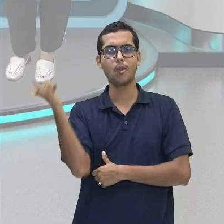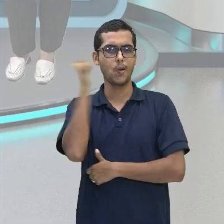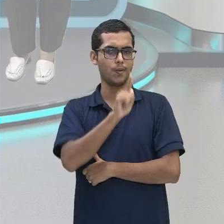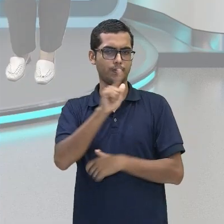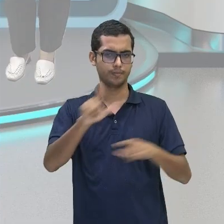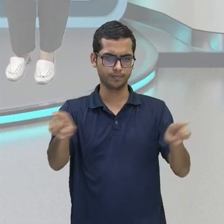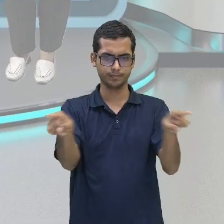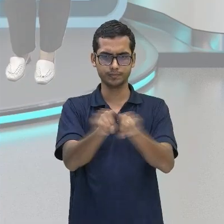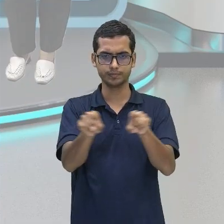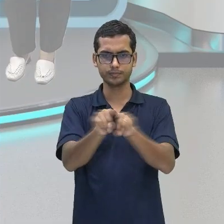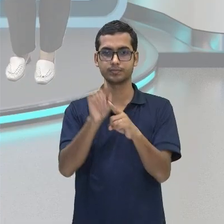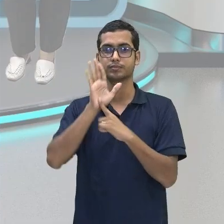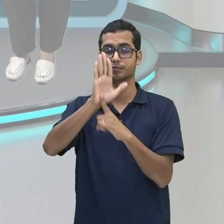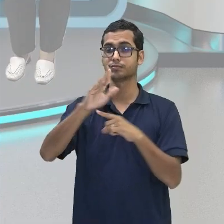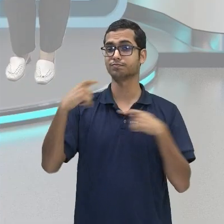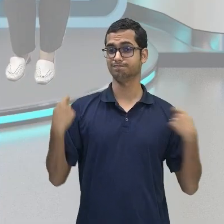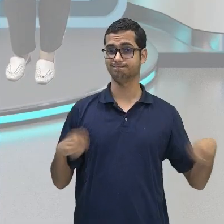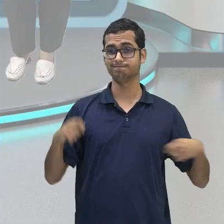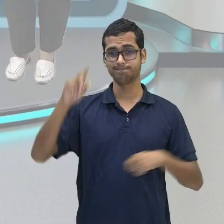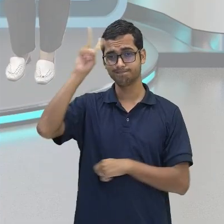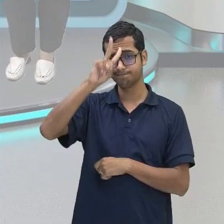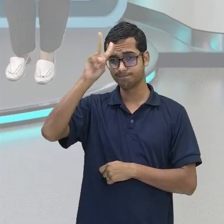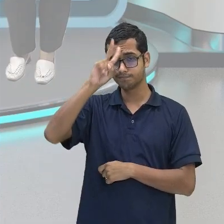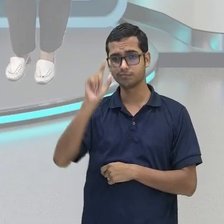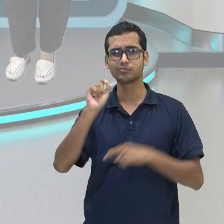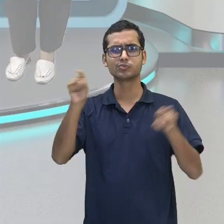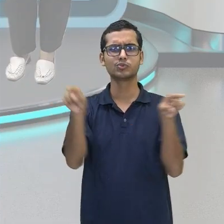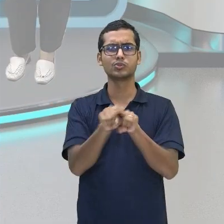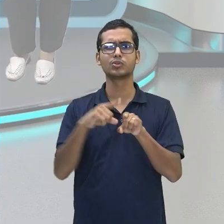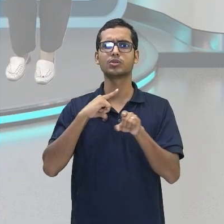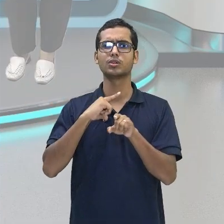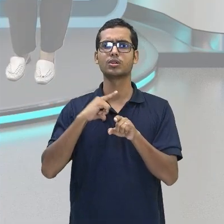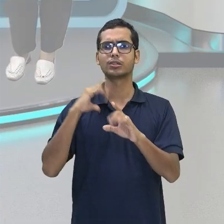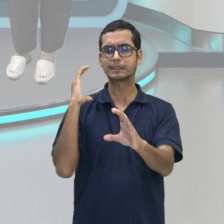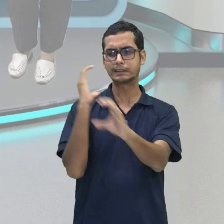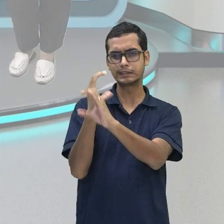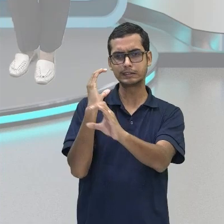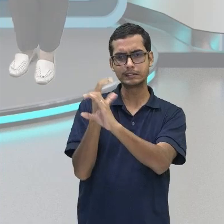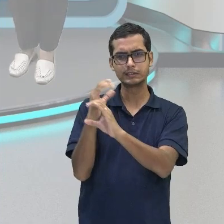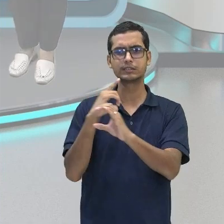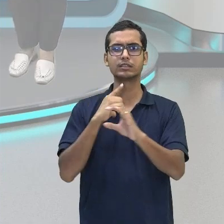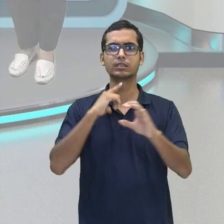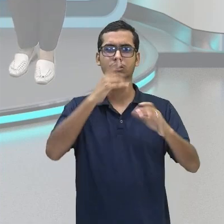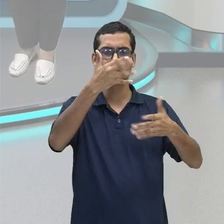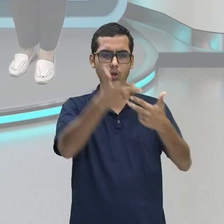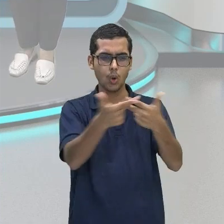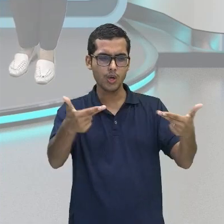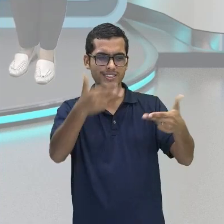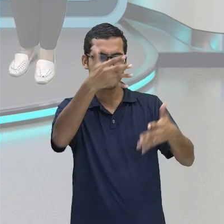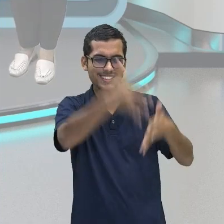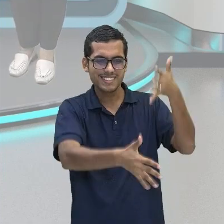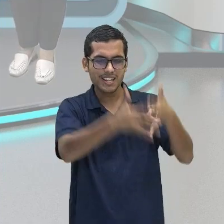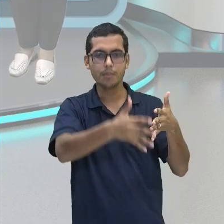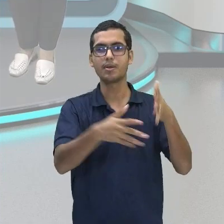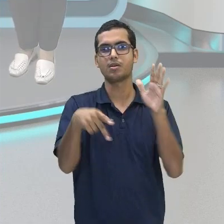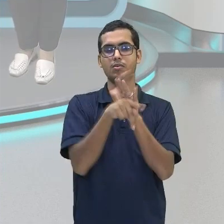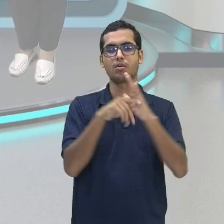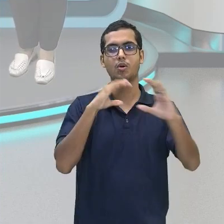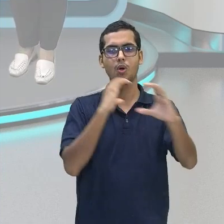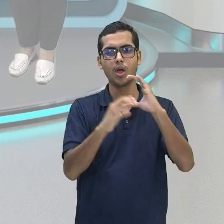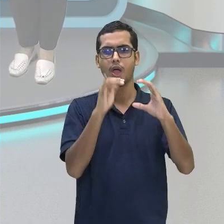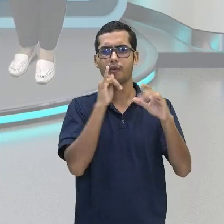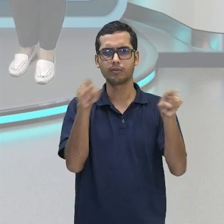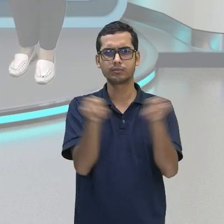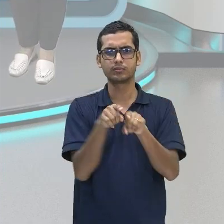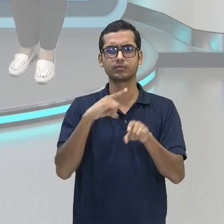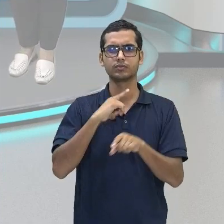E temos que nos lembrar também que determinados ruídos também significam coisas. Por exemplo, quando alguém bate a porta